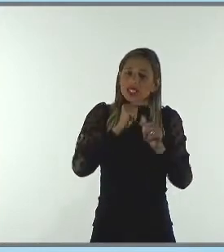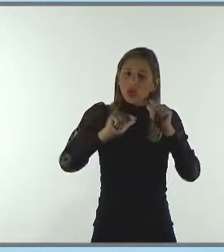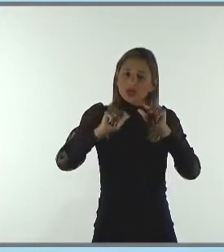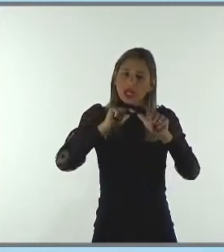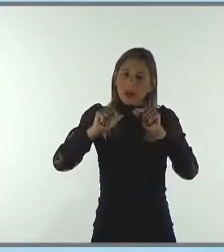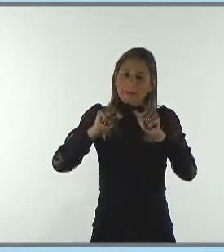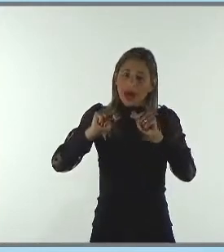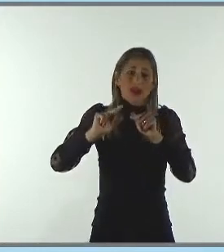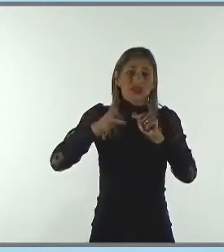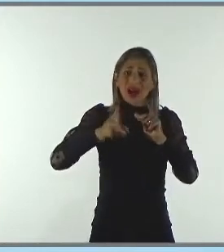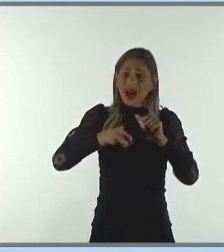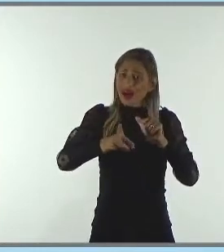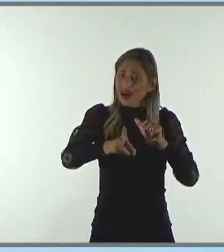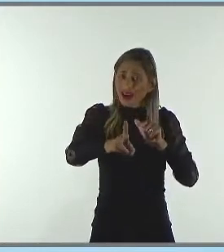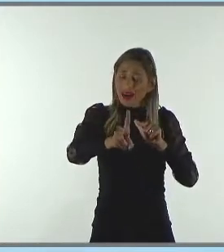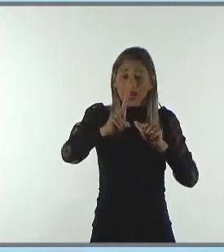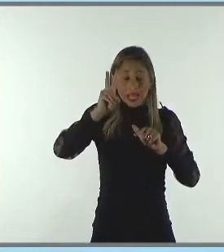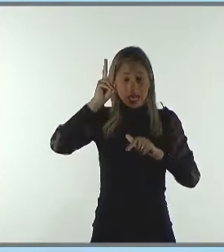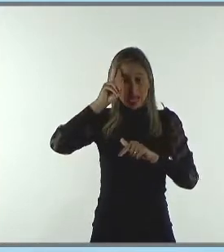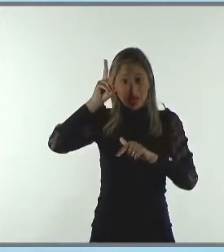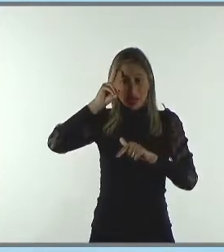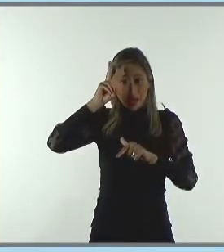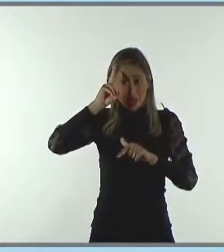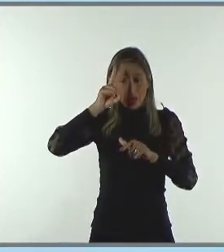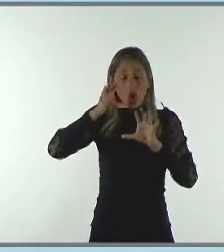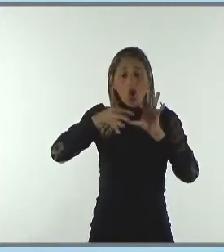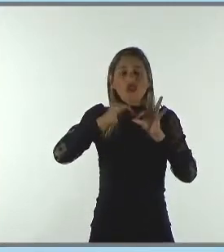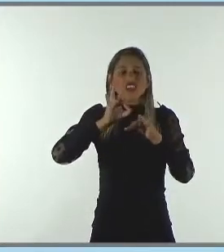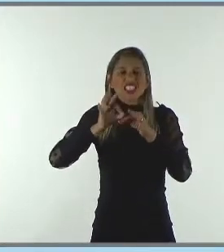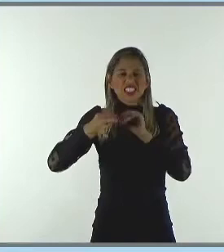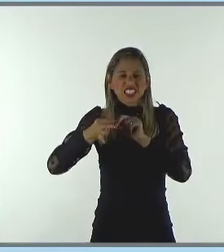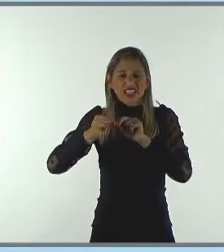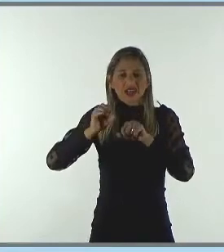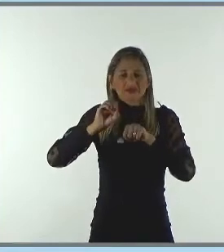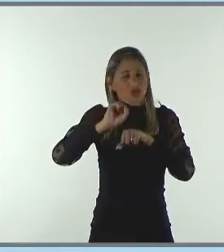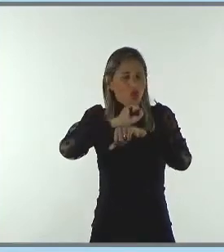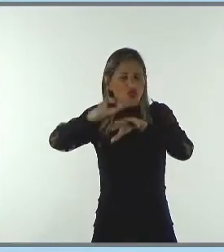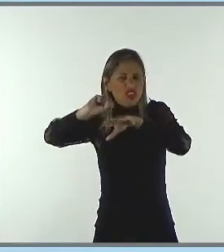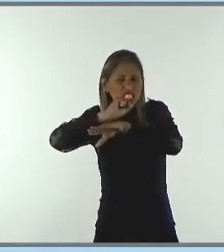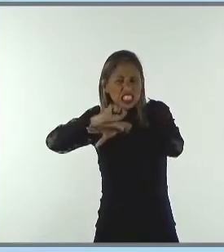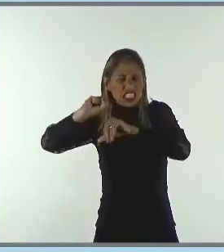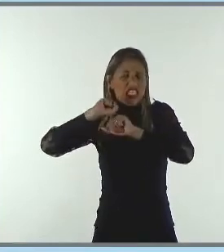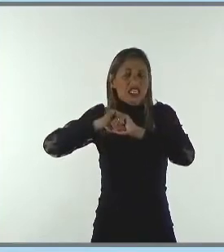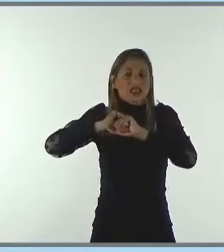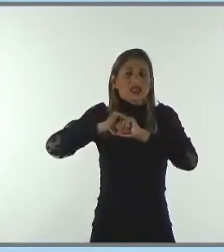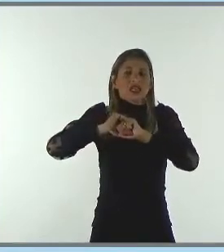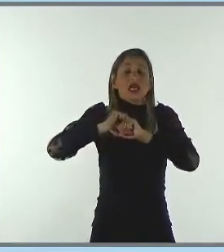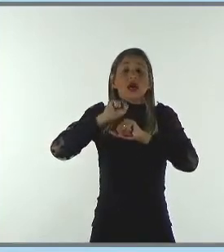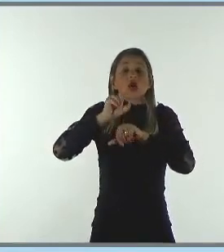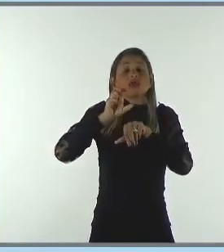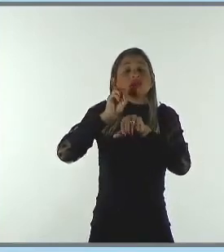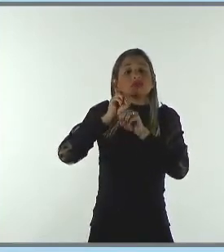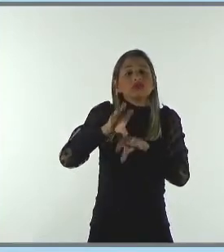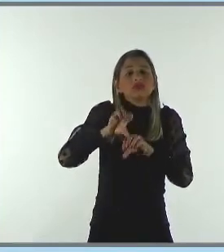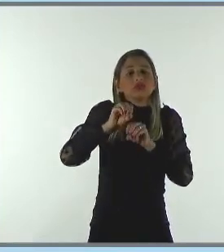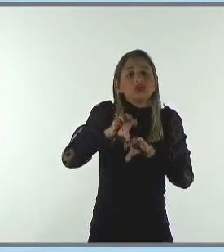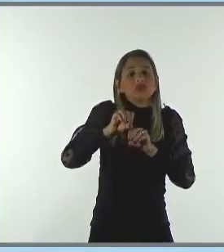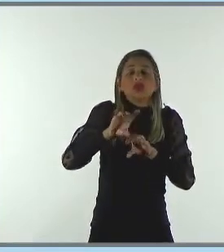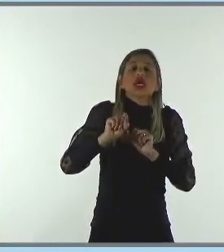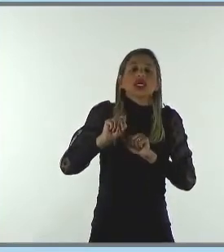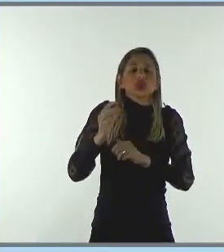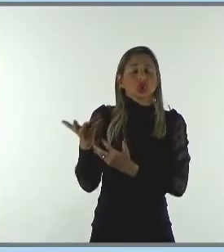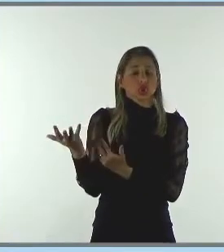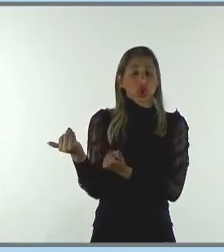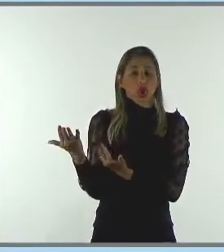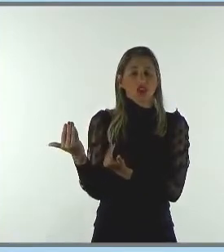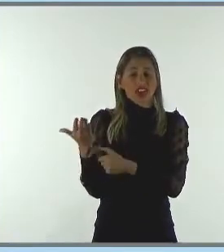sim, pioneiros. Né? Me lembro das oficinas da editora funcionarem como centros de treinamentos de jovens. A